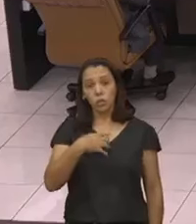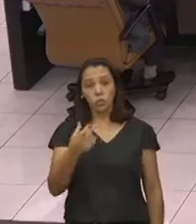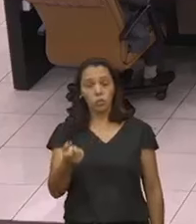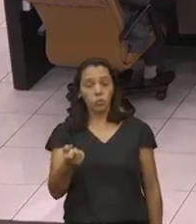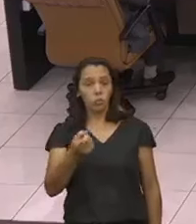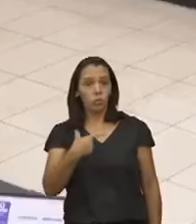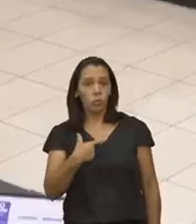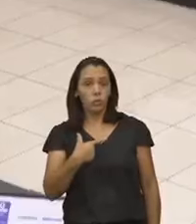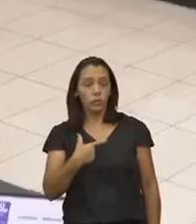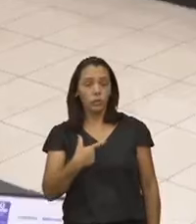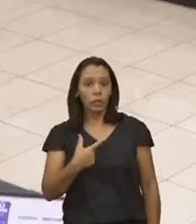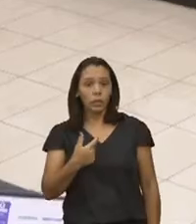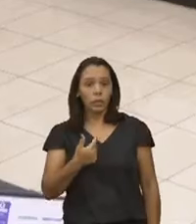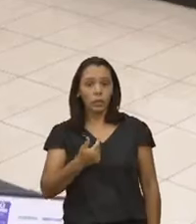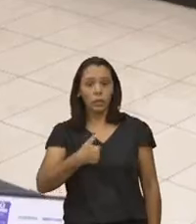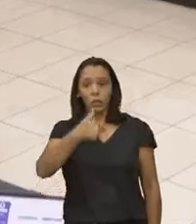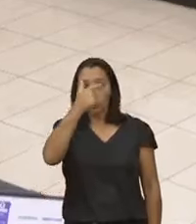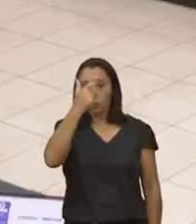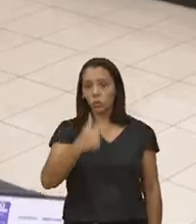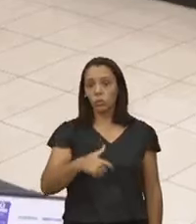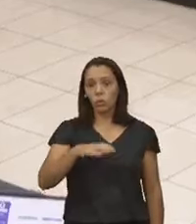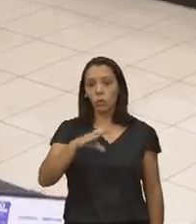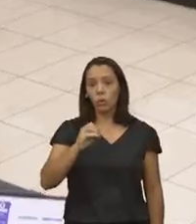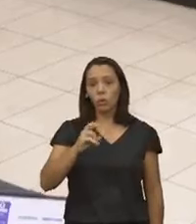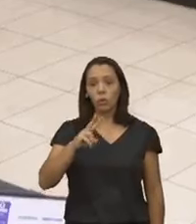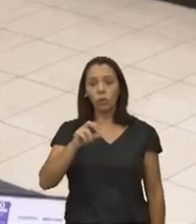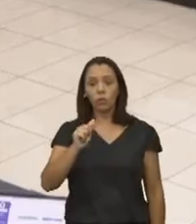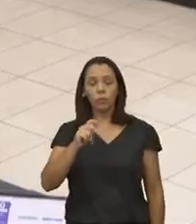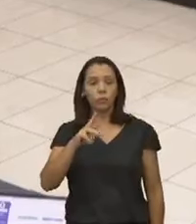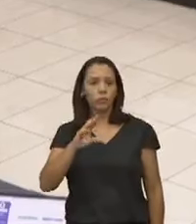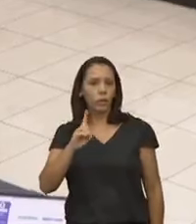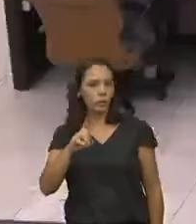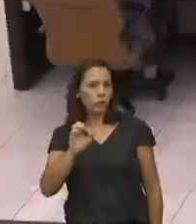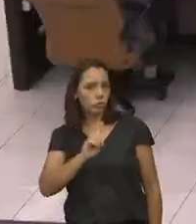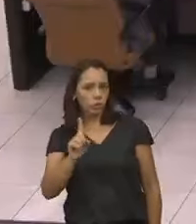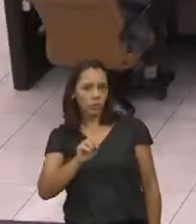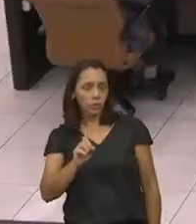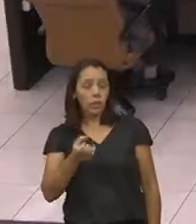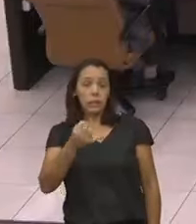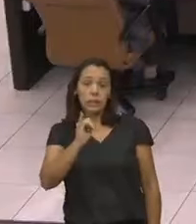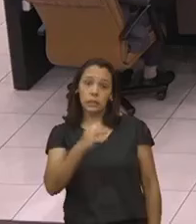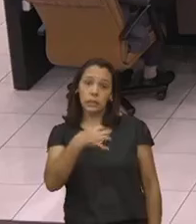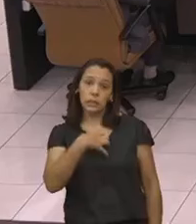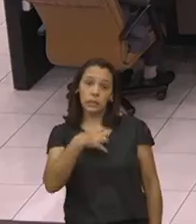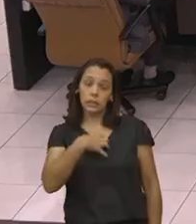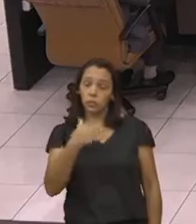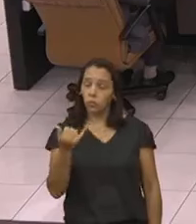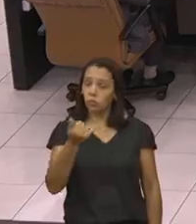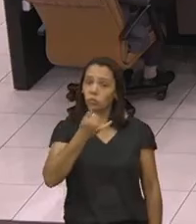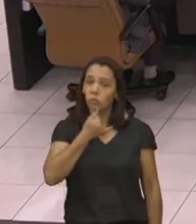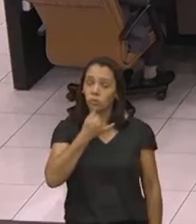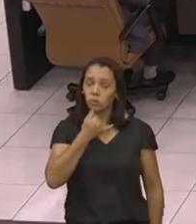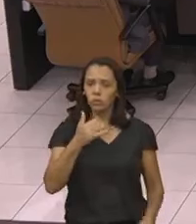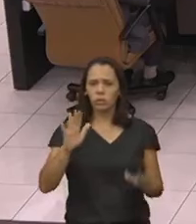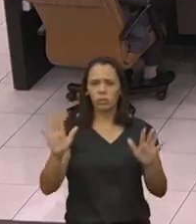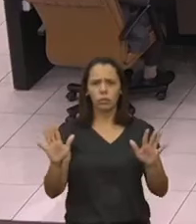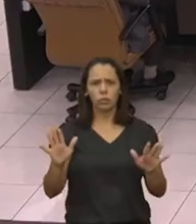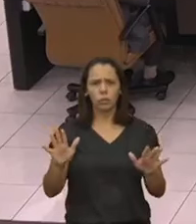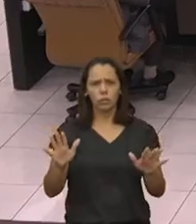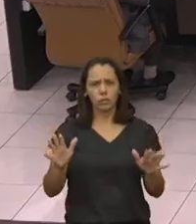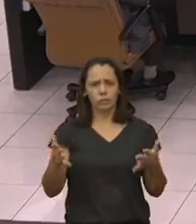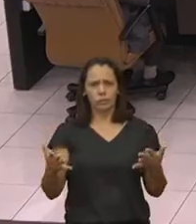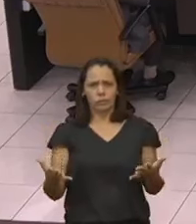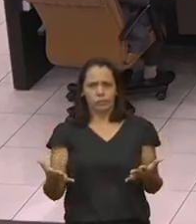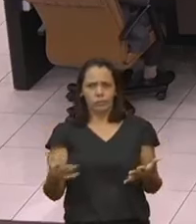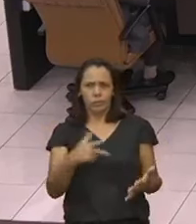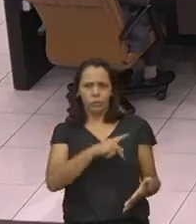eu posso retribuir, se o senhor falar que o senhor tem esse direito. A minha fala é que se o senhor se sentiu ofendido, presidente, eu acho que tem que botar ordem, porque os dois vai